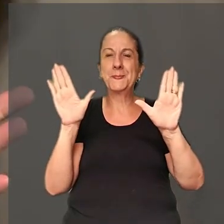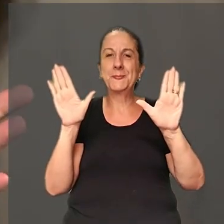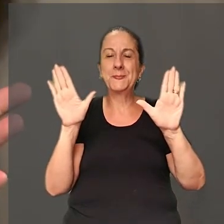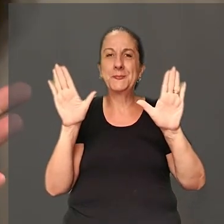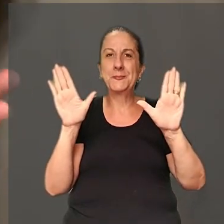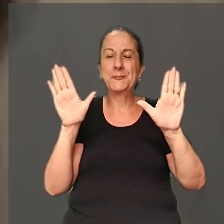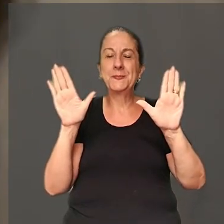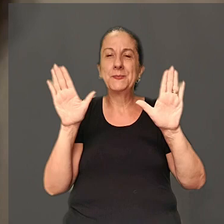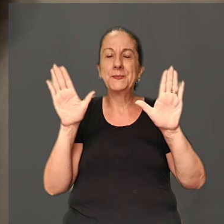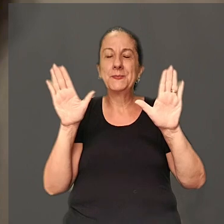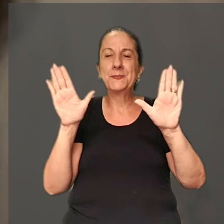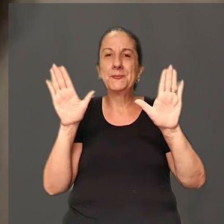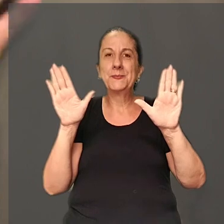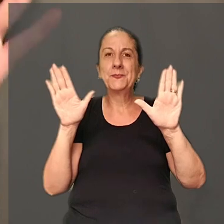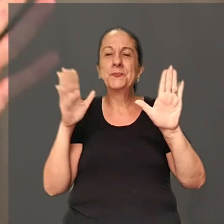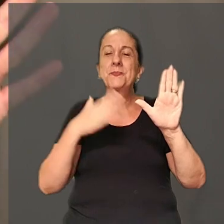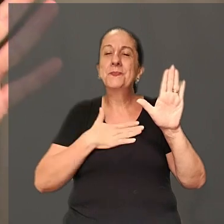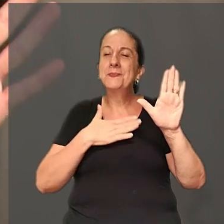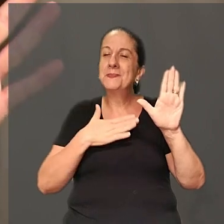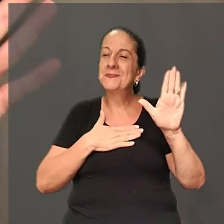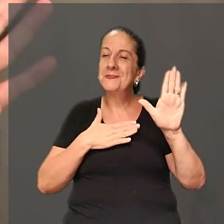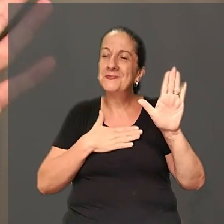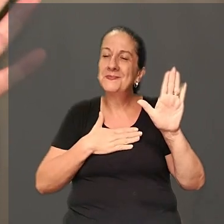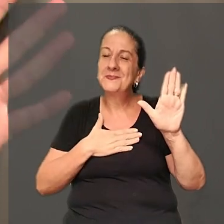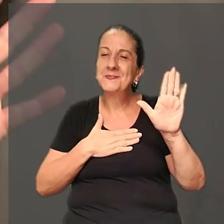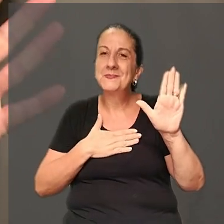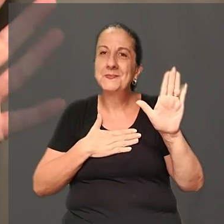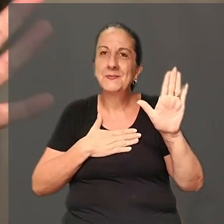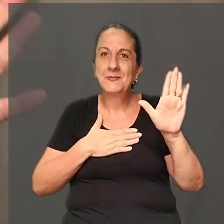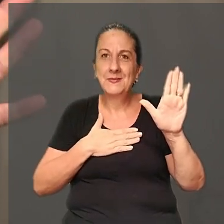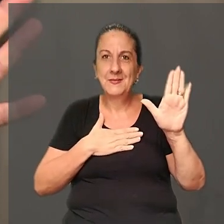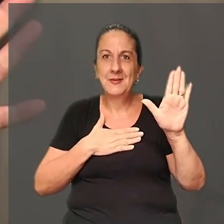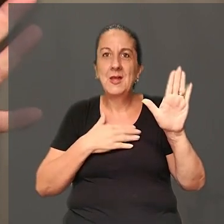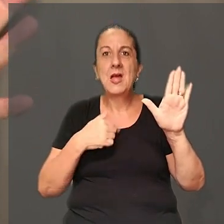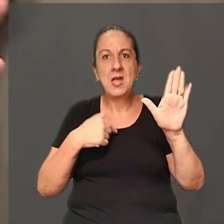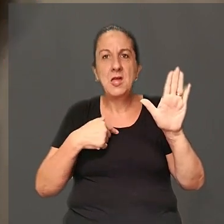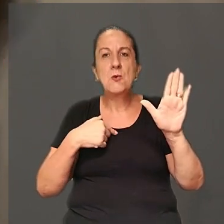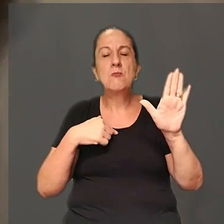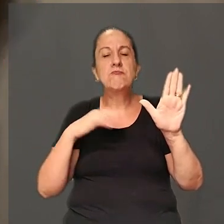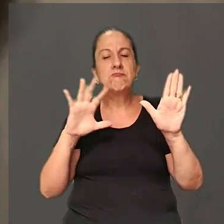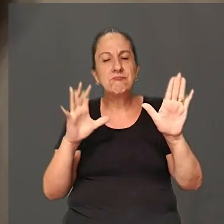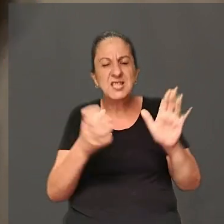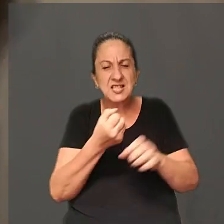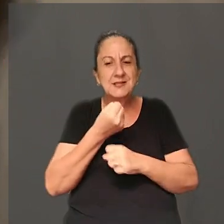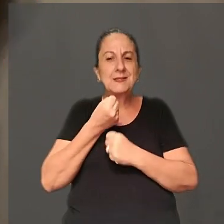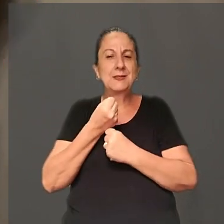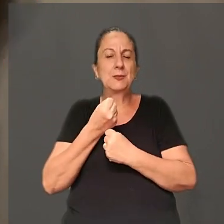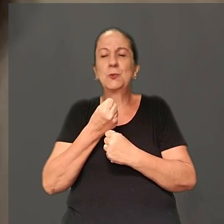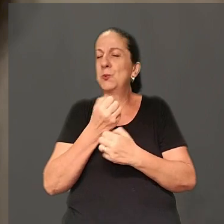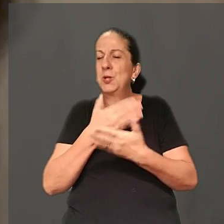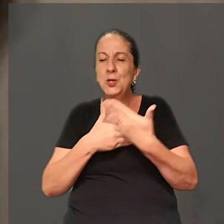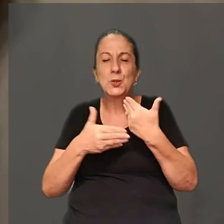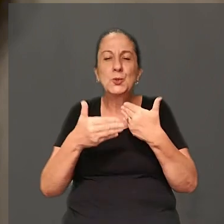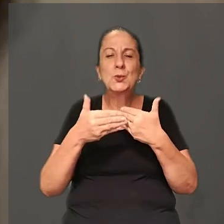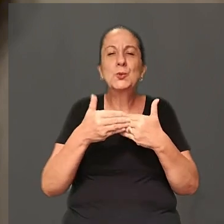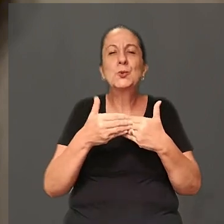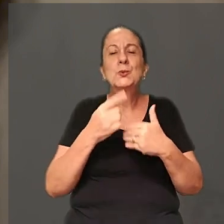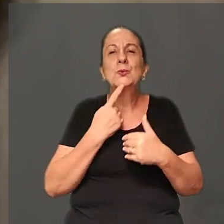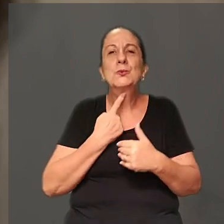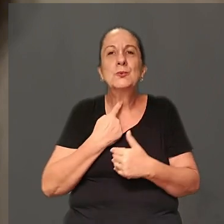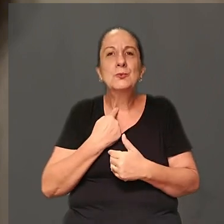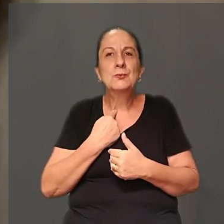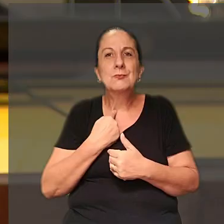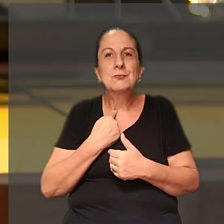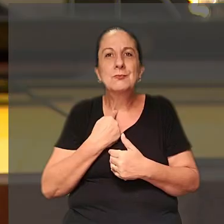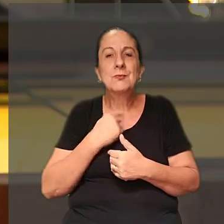janela, uma grande janela para mim, e eu segurei aquela chance com todo